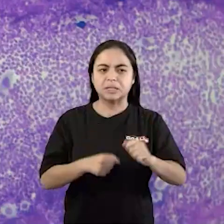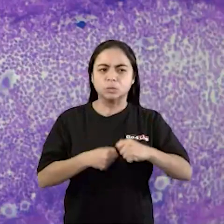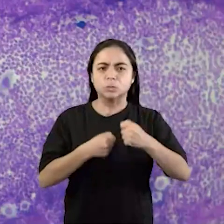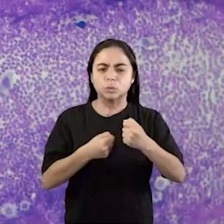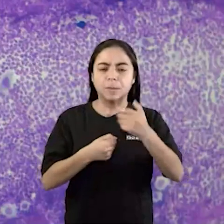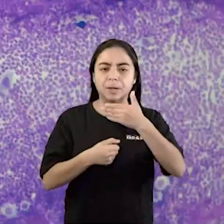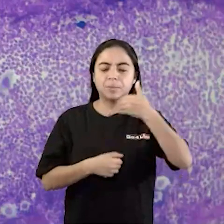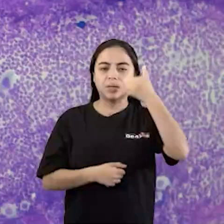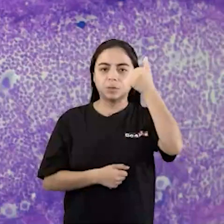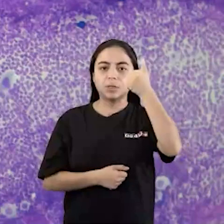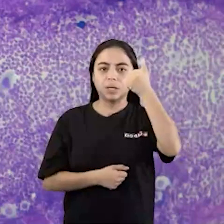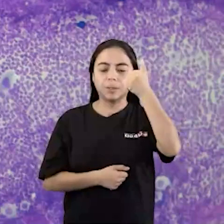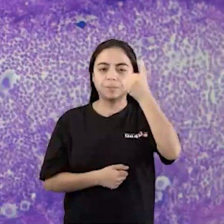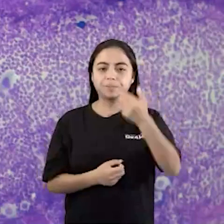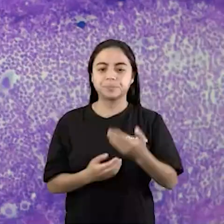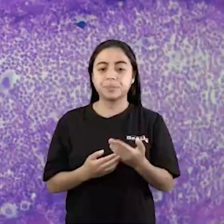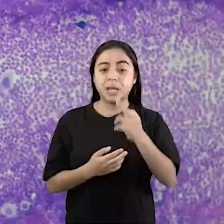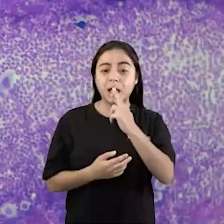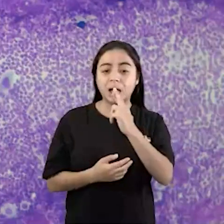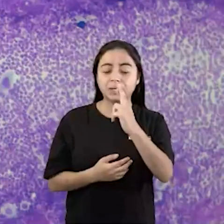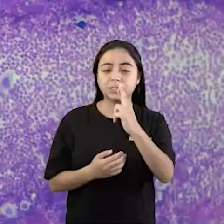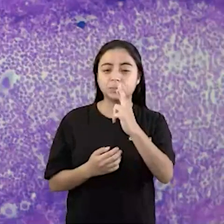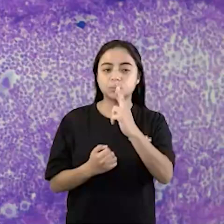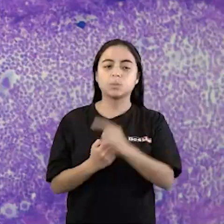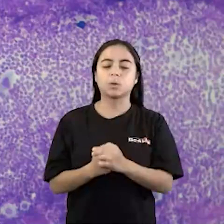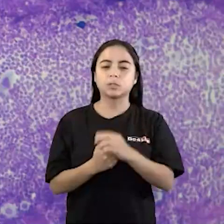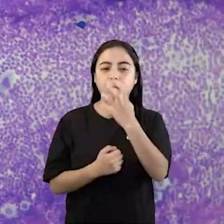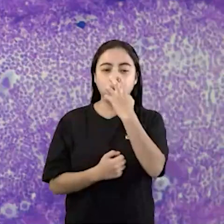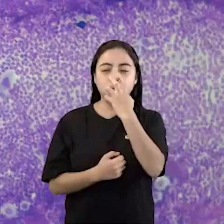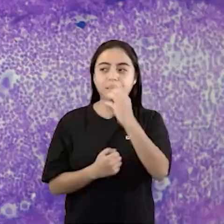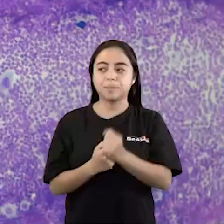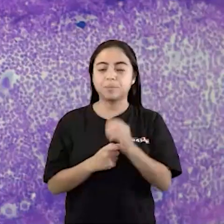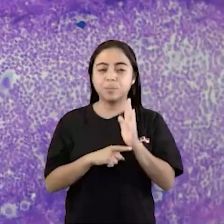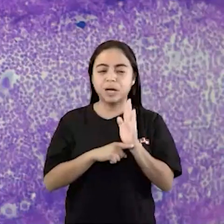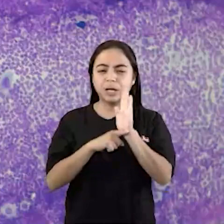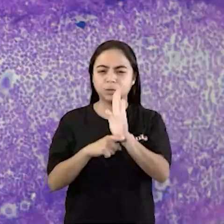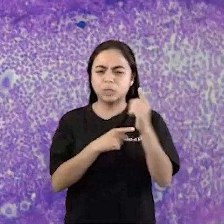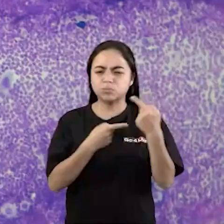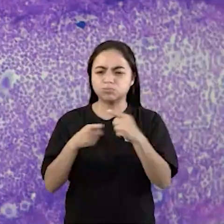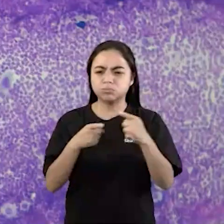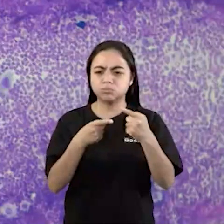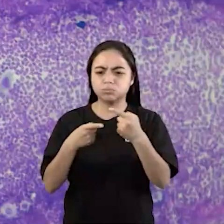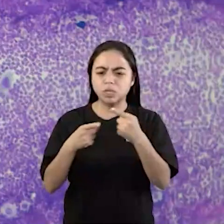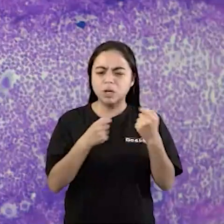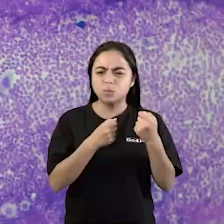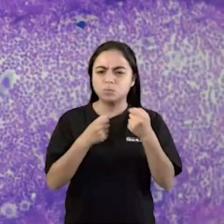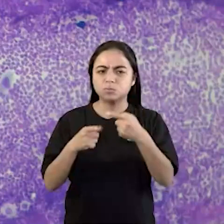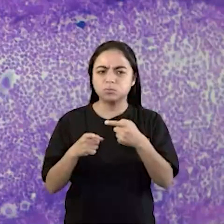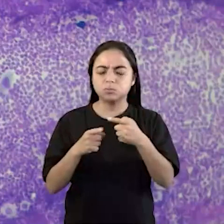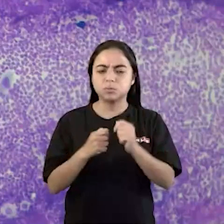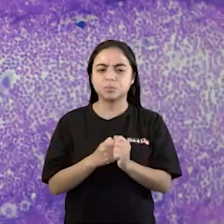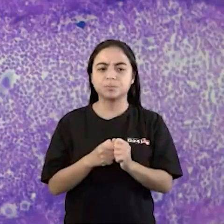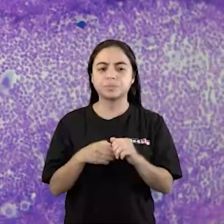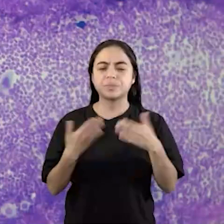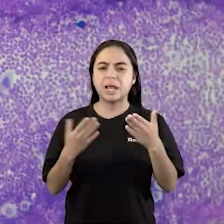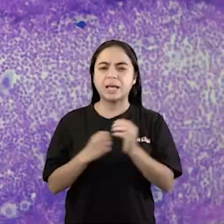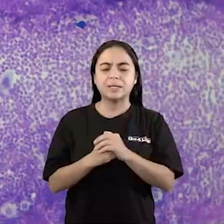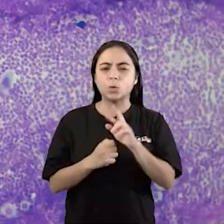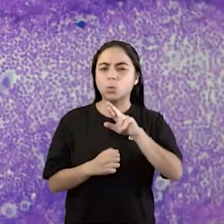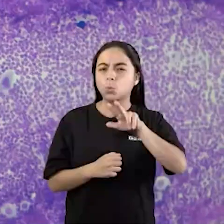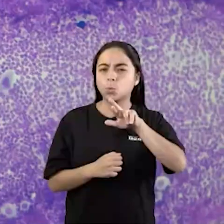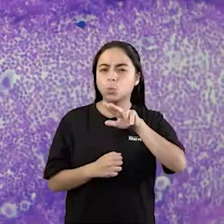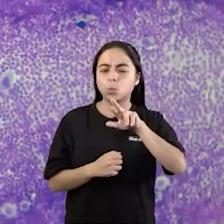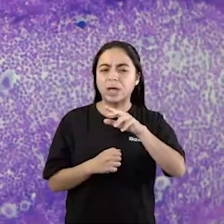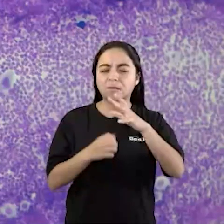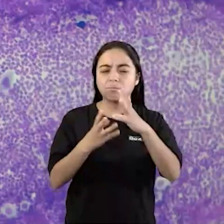para melhorar a resposta do paciente, para ajudar a combater aquela inflamação acontecendo. E isso aqui não é isento